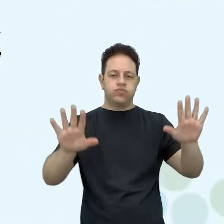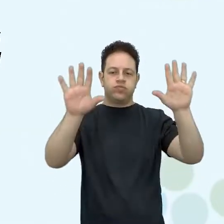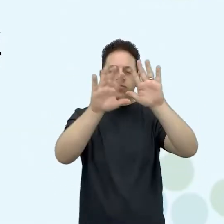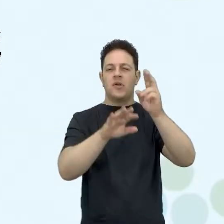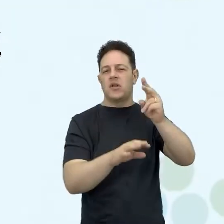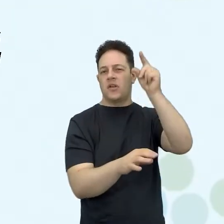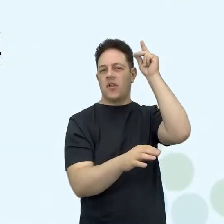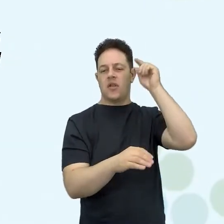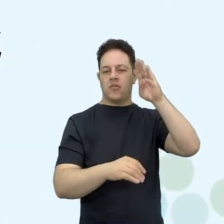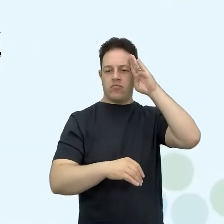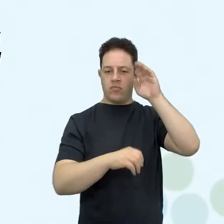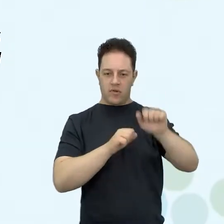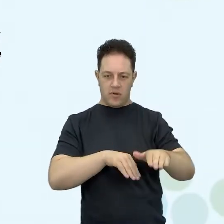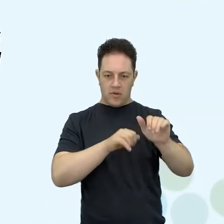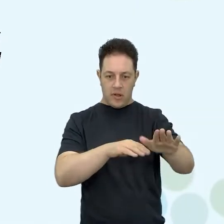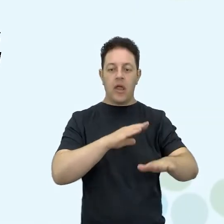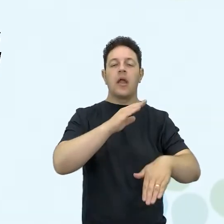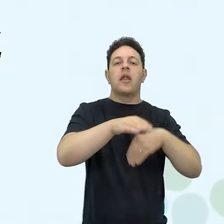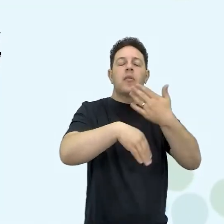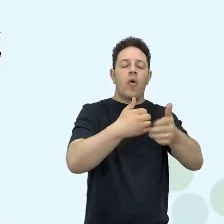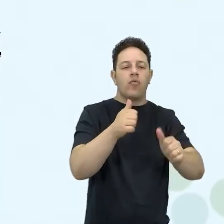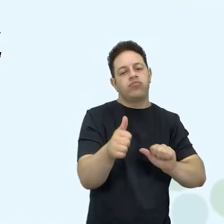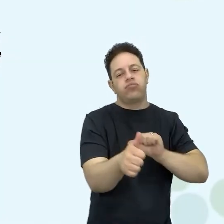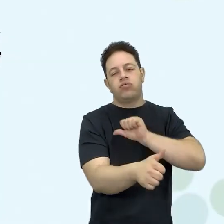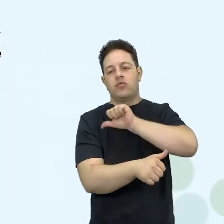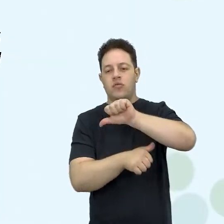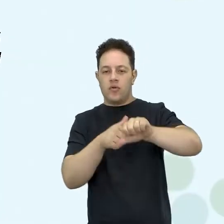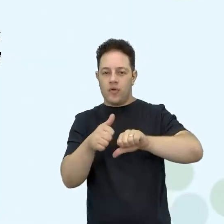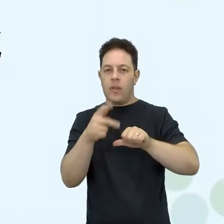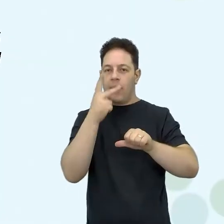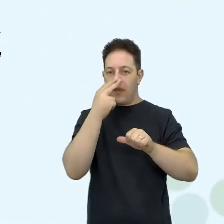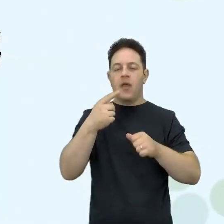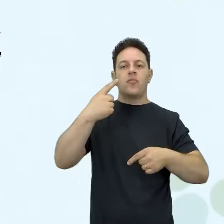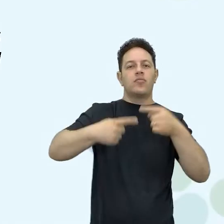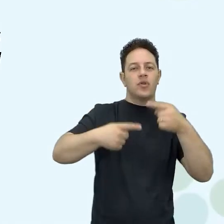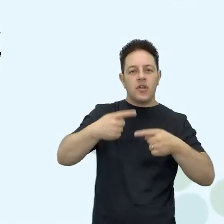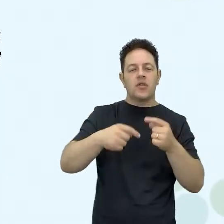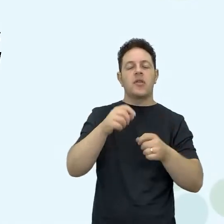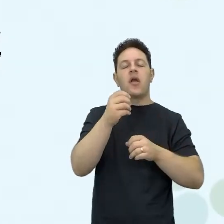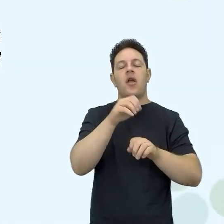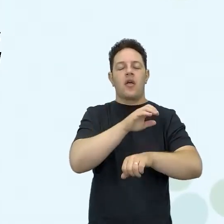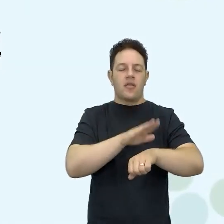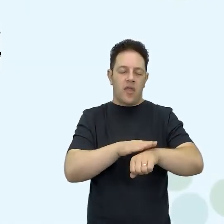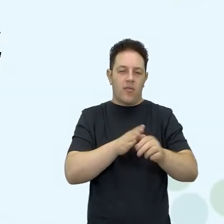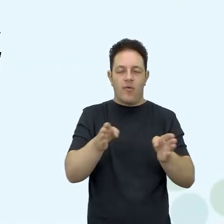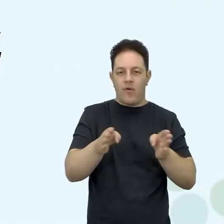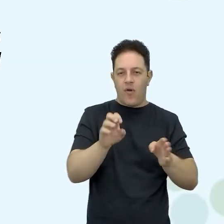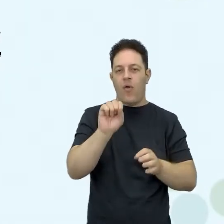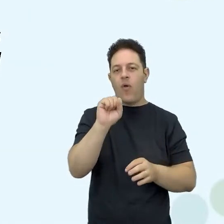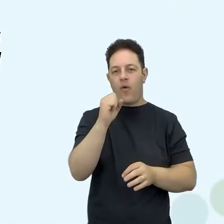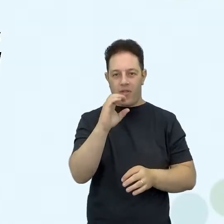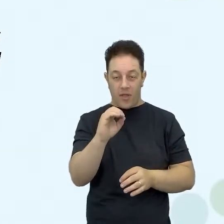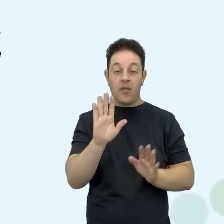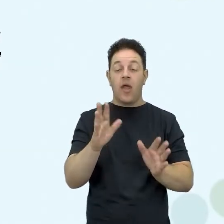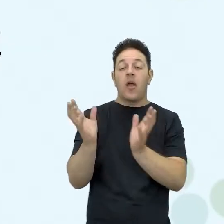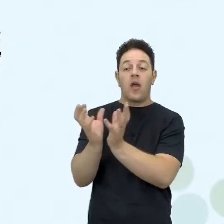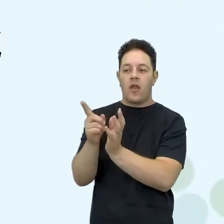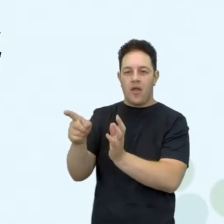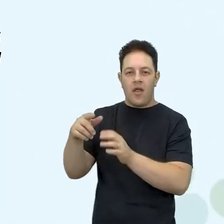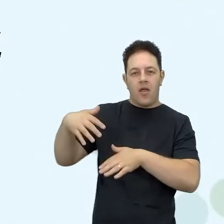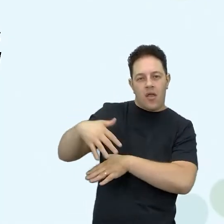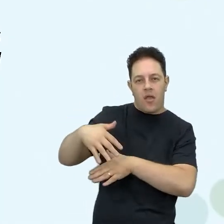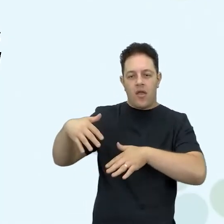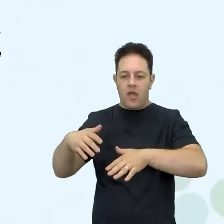ditadura militar e depois a passagem para a reabertura política nos anos 80 e tal. E com os Racionais a gente